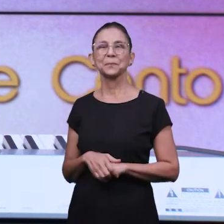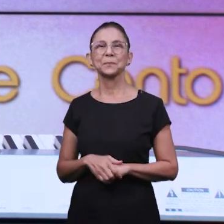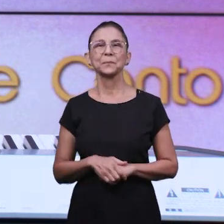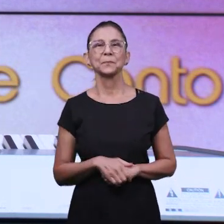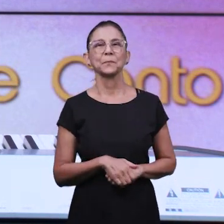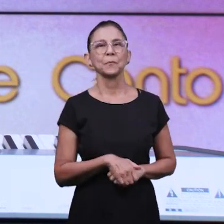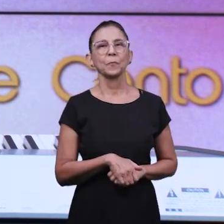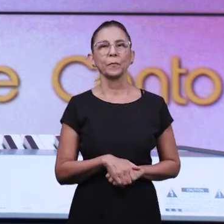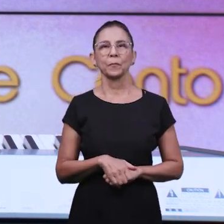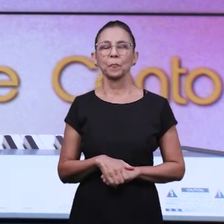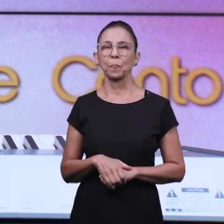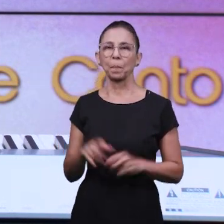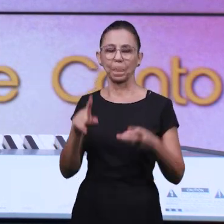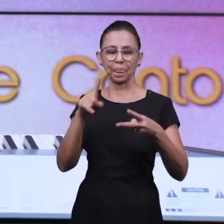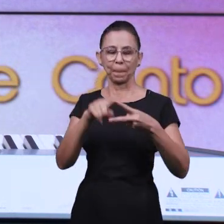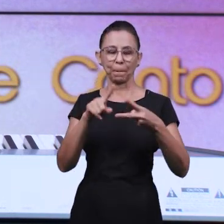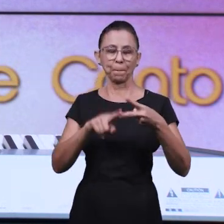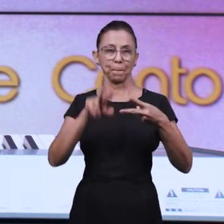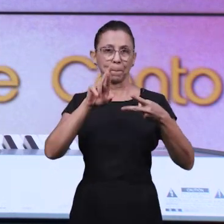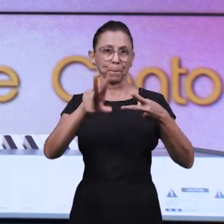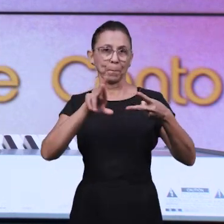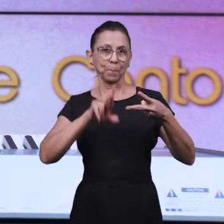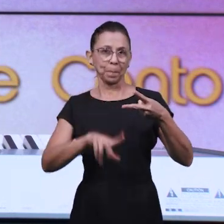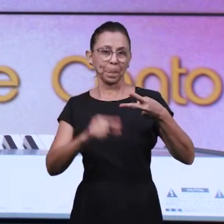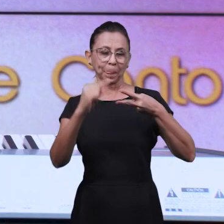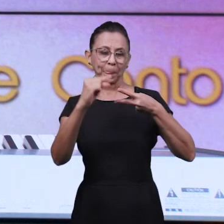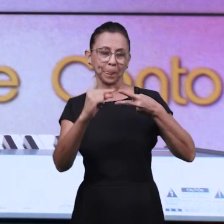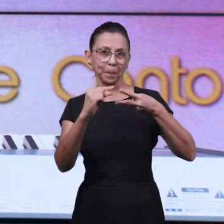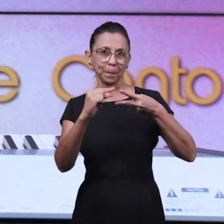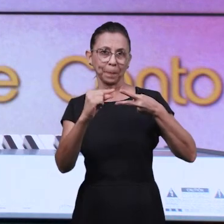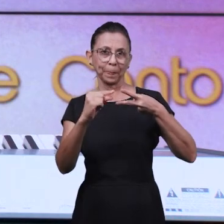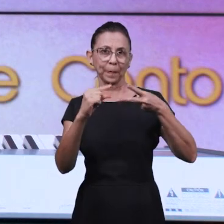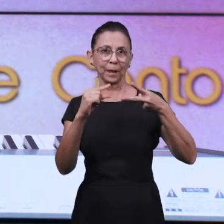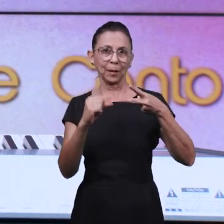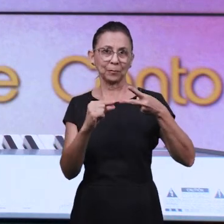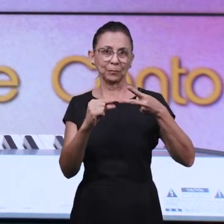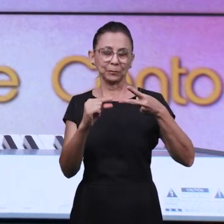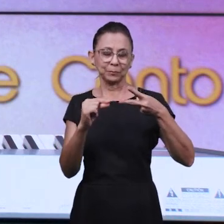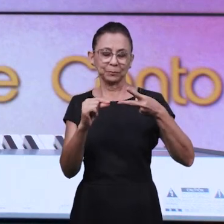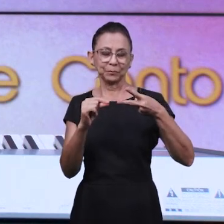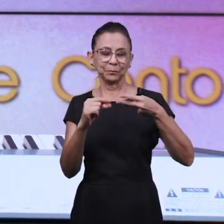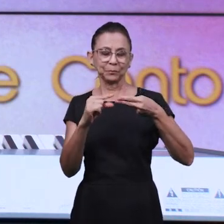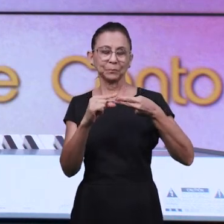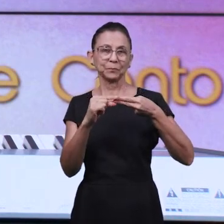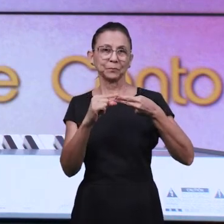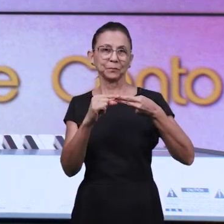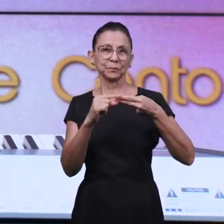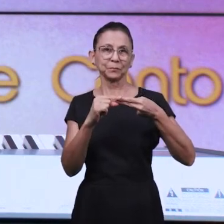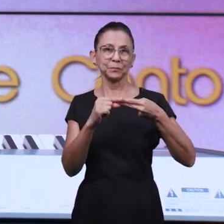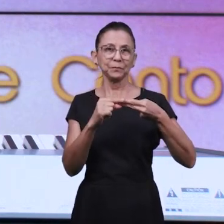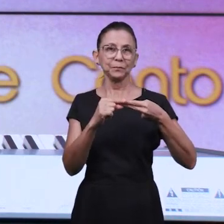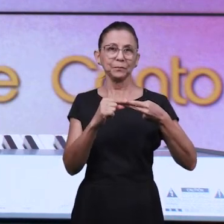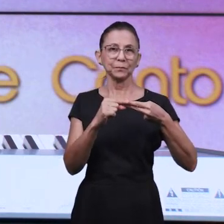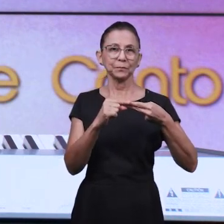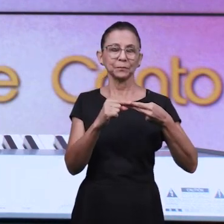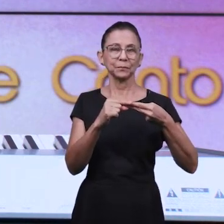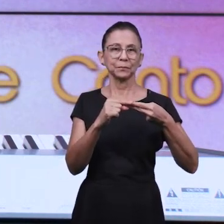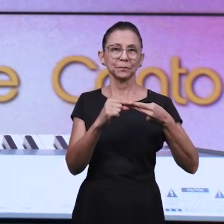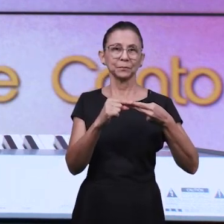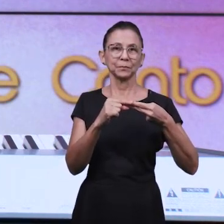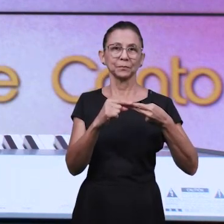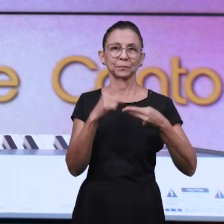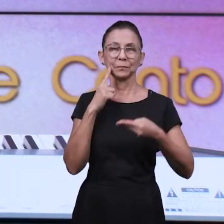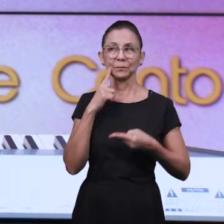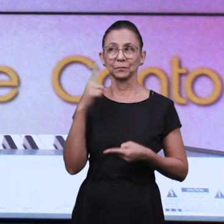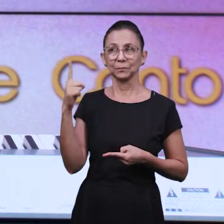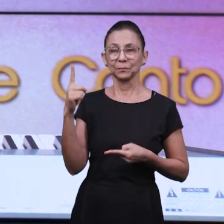Agora são duas formas diferentes. São curtinhas e depois ligadas. Nós consideramos como staccato,